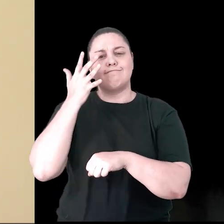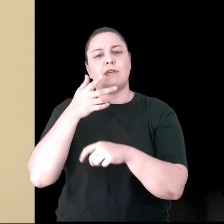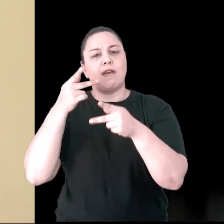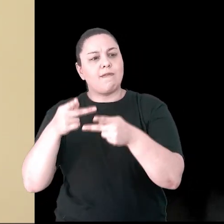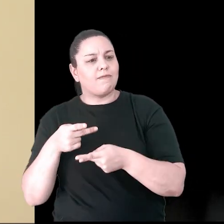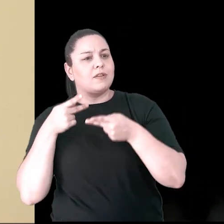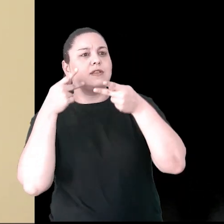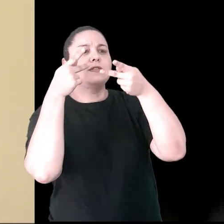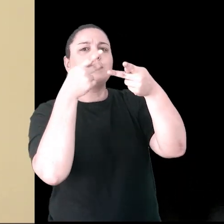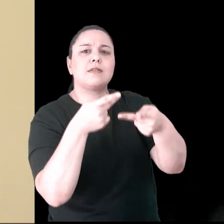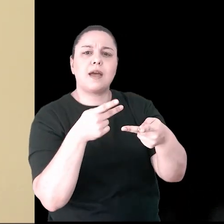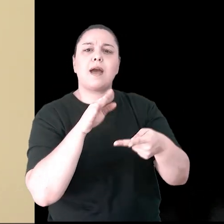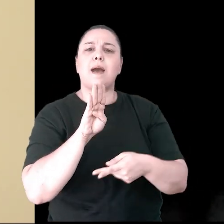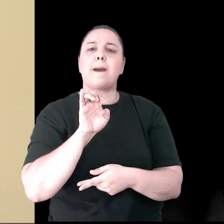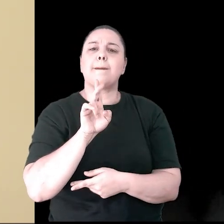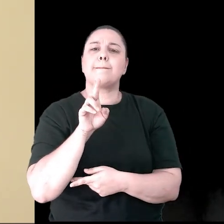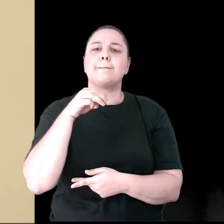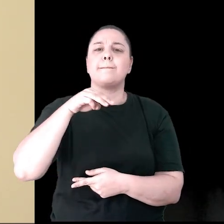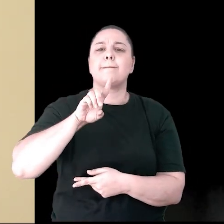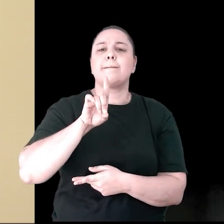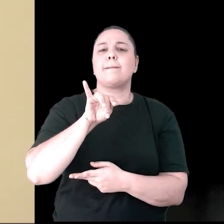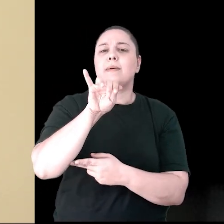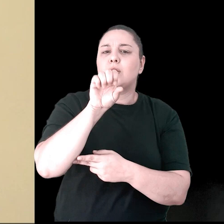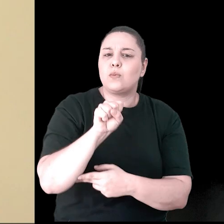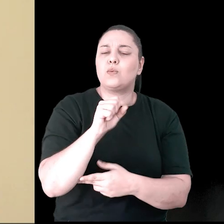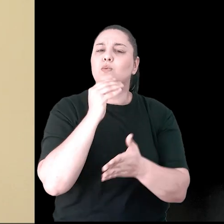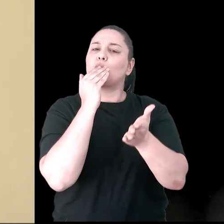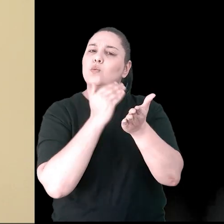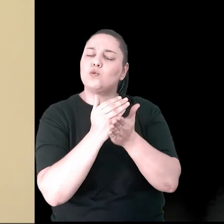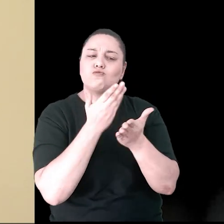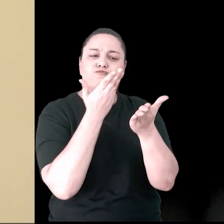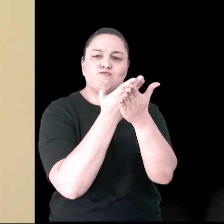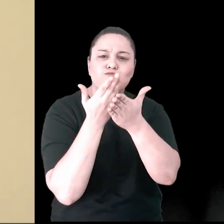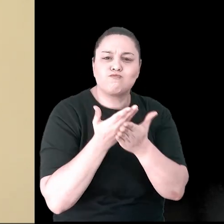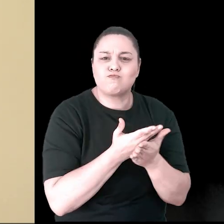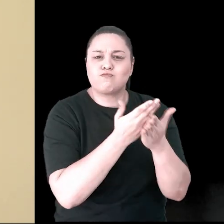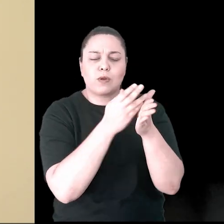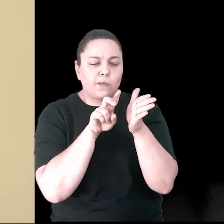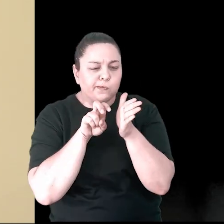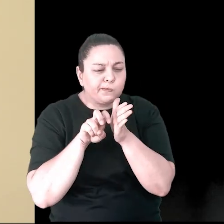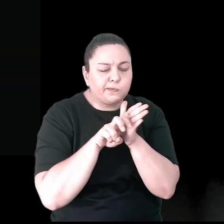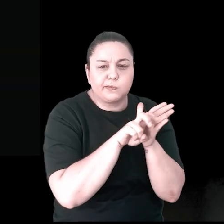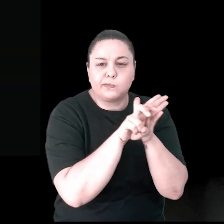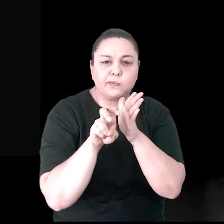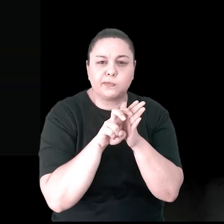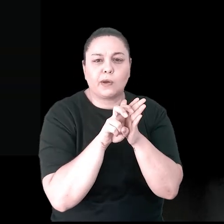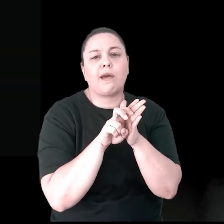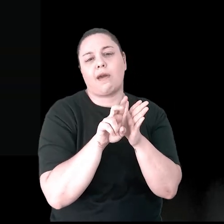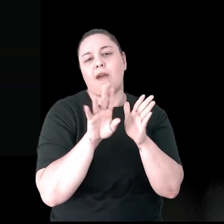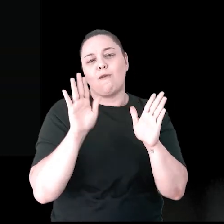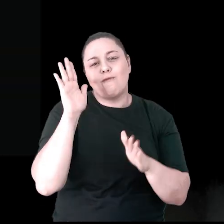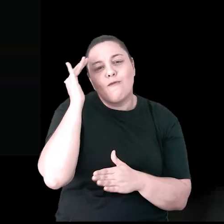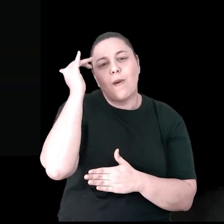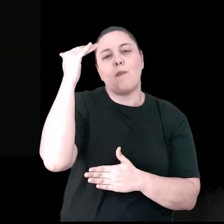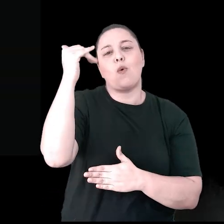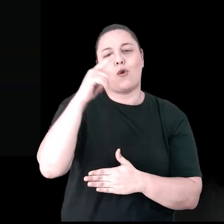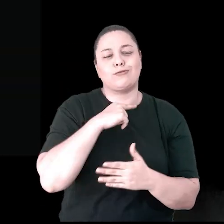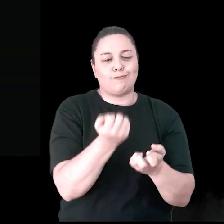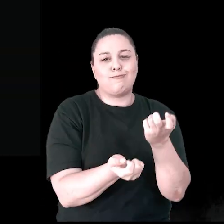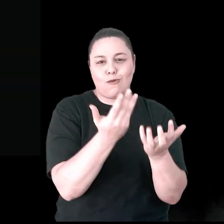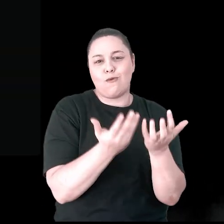1962, Shimomura visitou as Bermudas e estudou a luciferase do famoso verme de fogo Odontocyllis